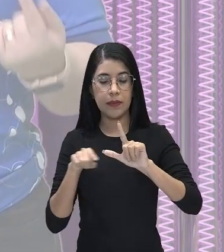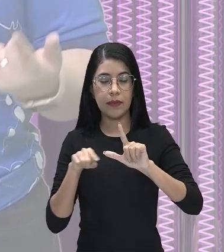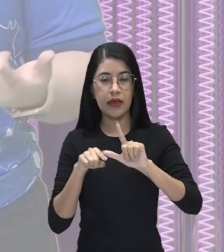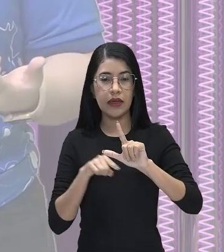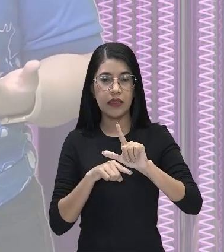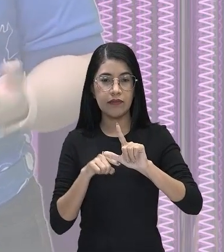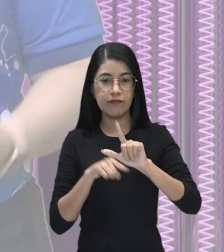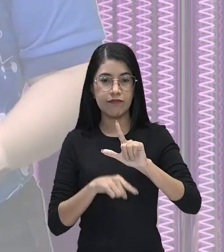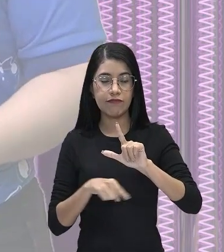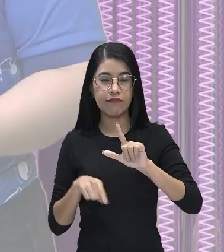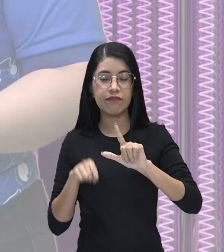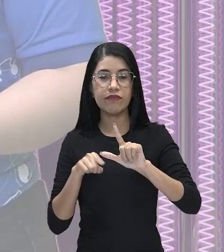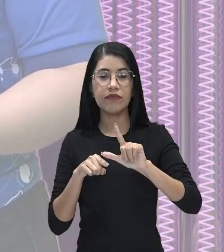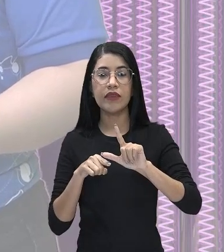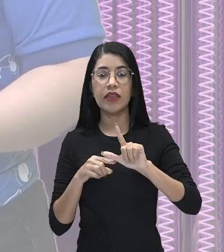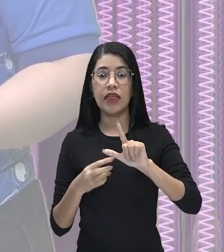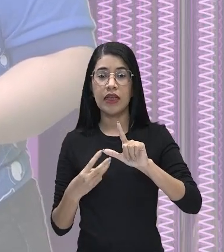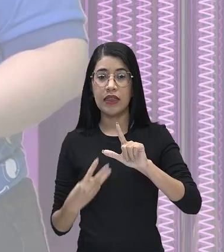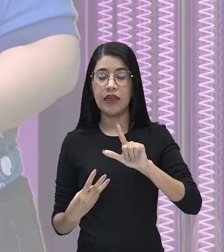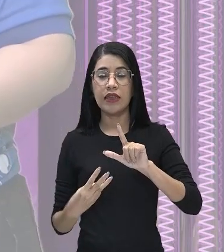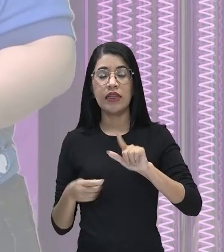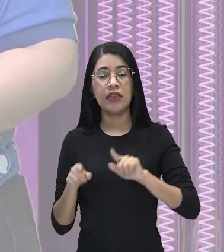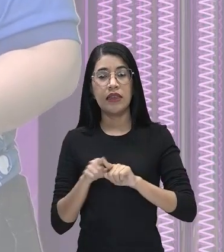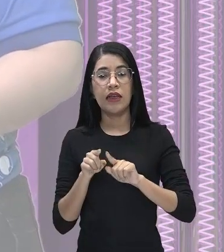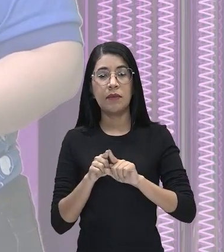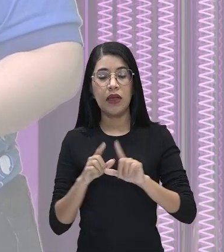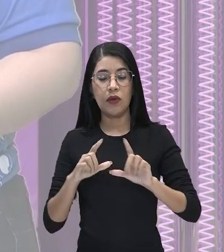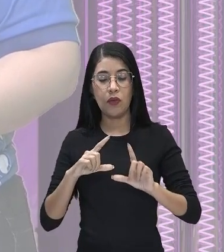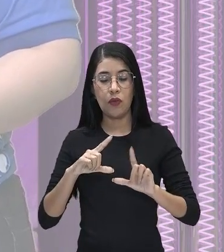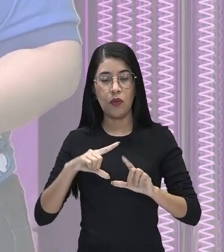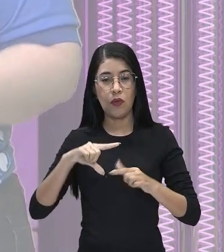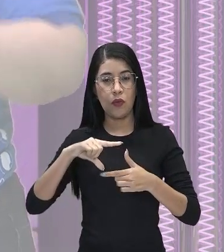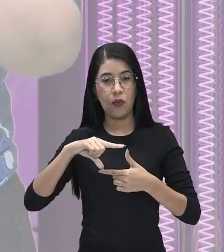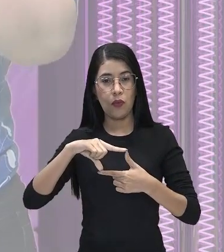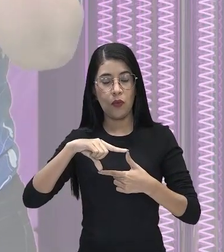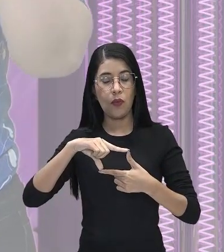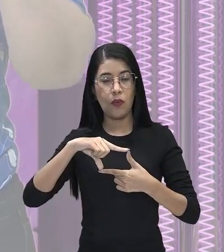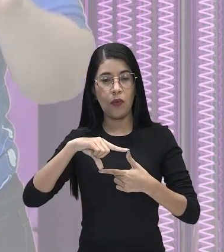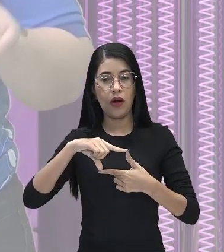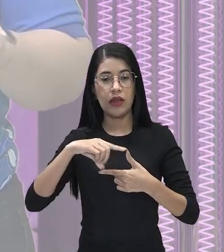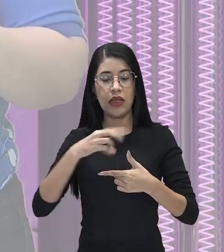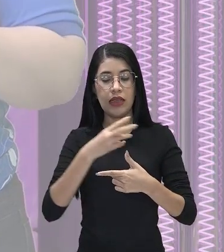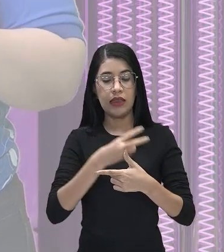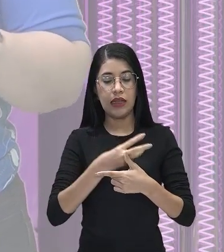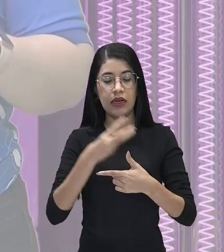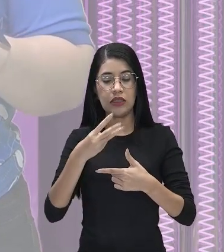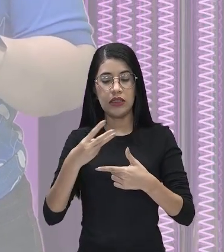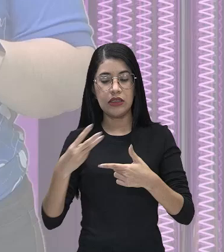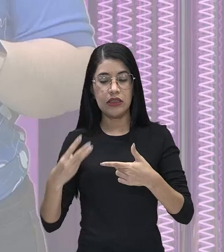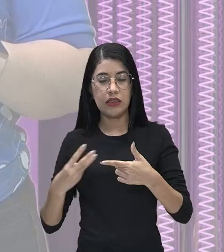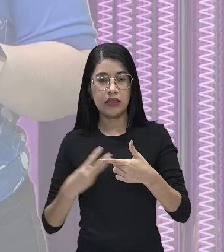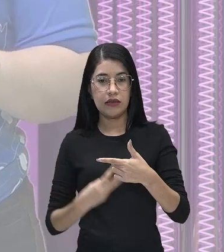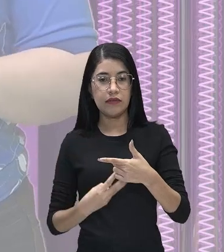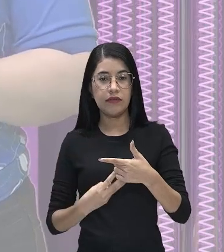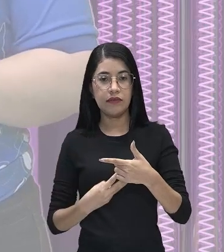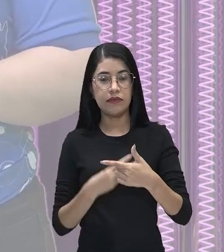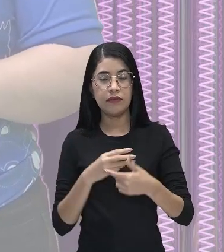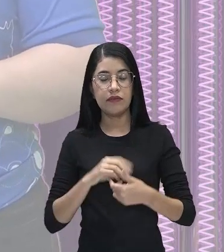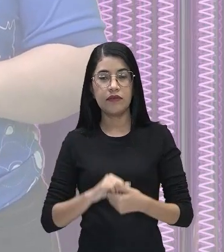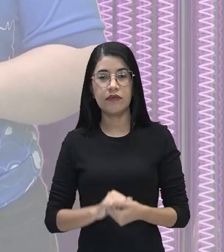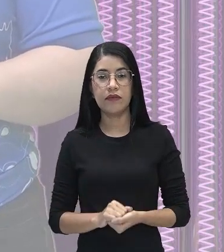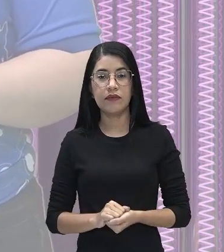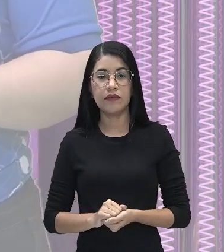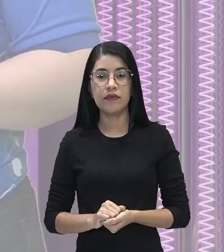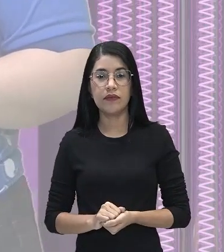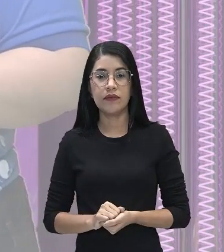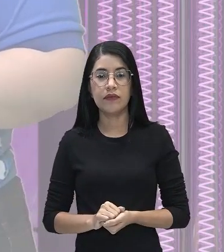um quadrado, ele também tem que ter 3 no outro lado, né? Porque o quadrado, ele tem todos os seus lados com a mesma